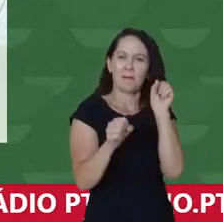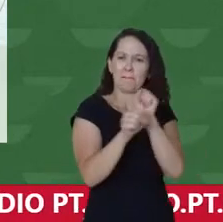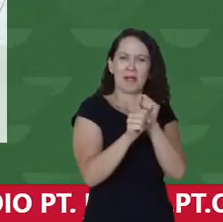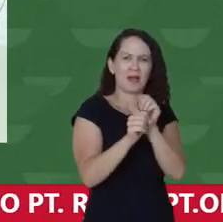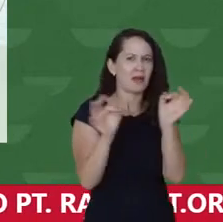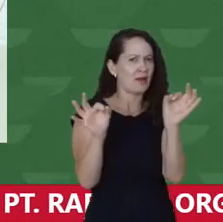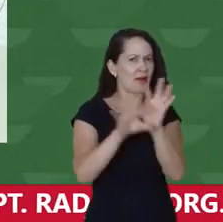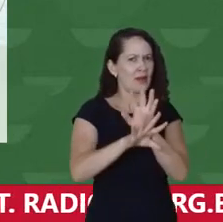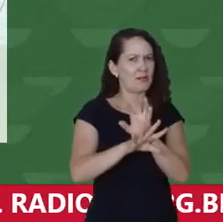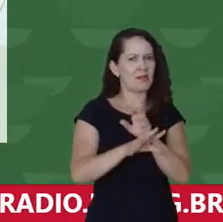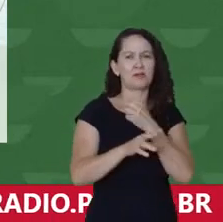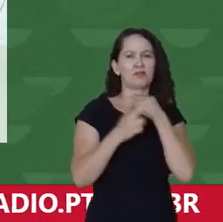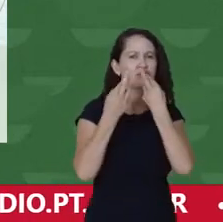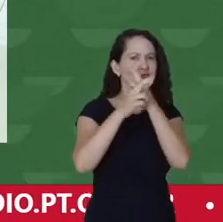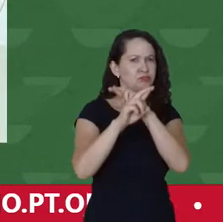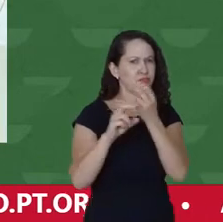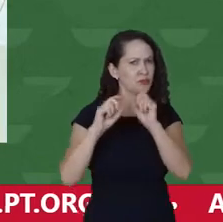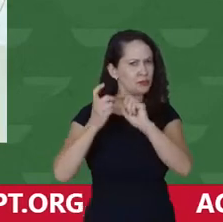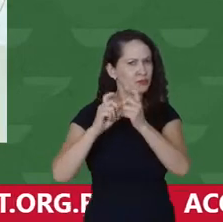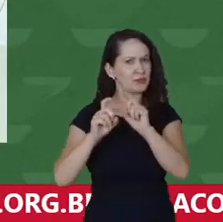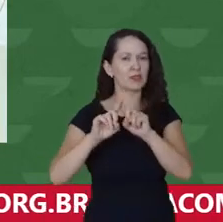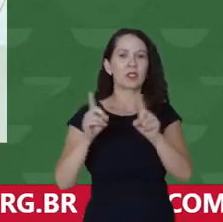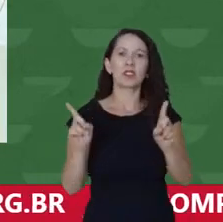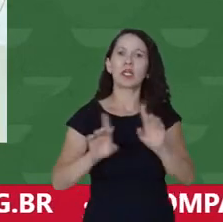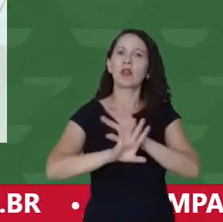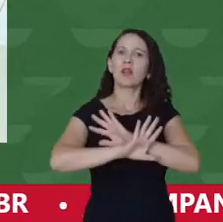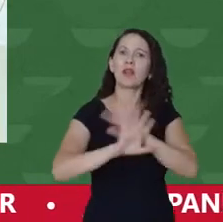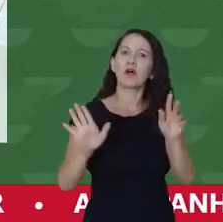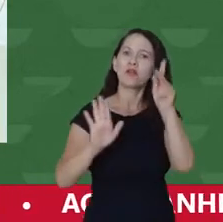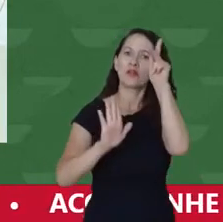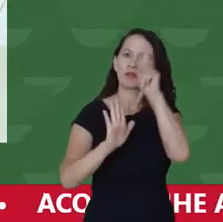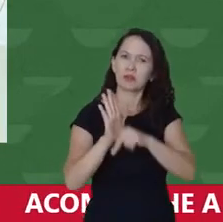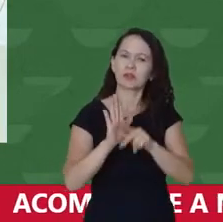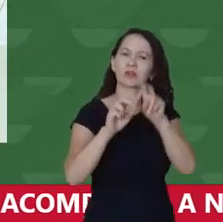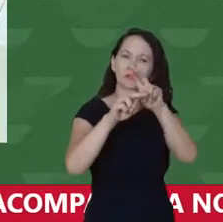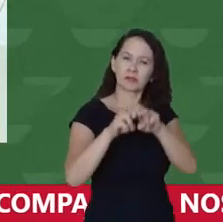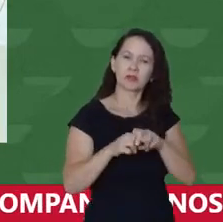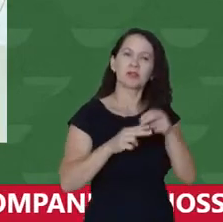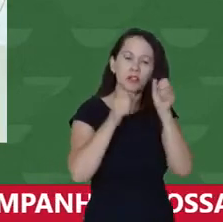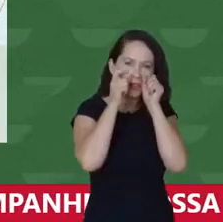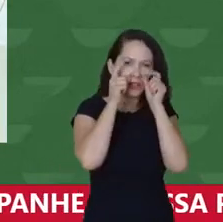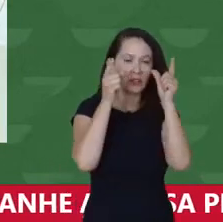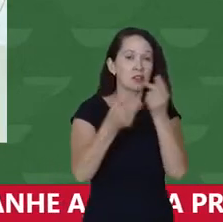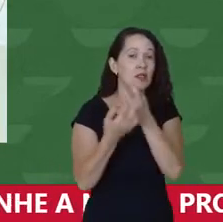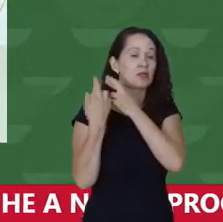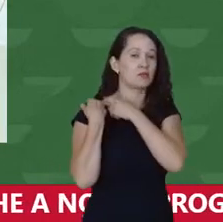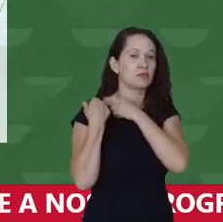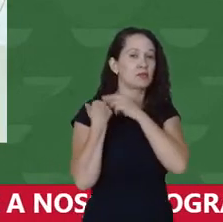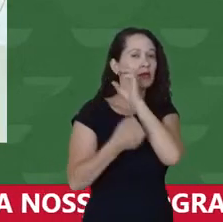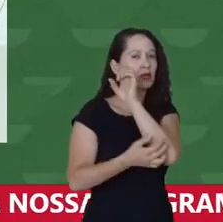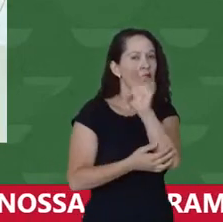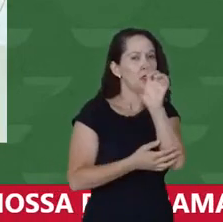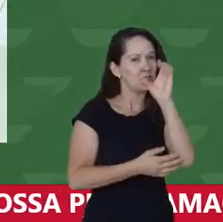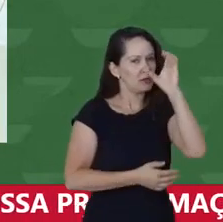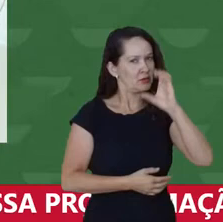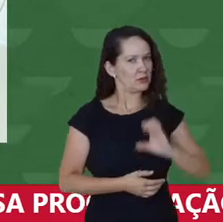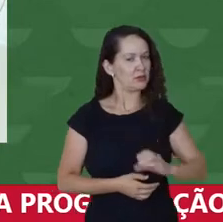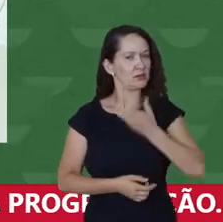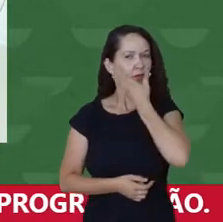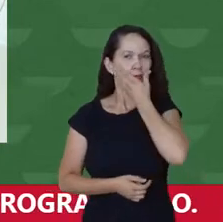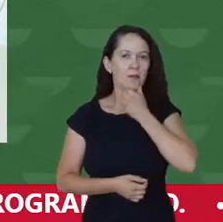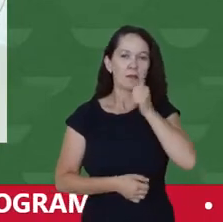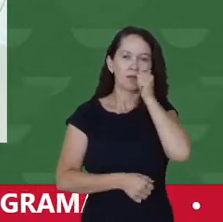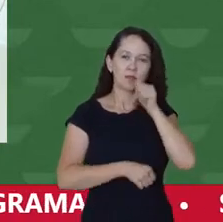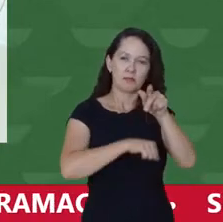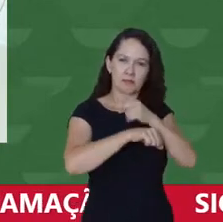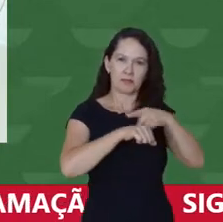é não a reforma administrativa, mas é não a esse projeto. Por isso que eu quero chamar aqui a responsabilidade de cada cidadão e cada cidadã desse